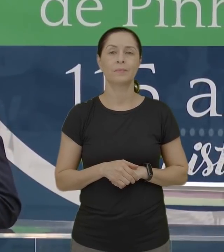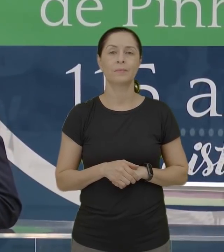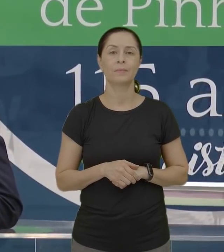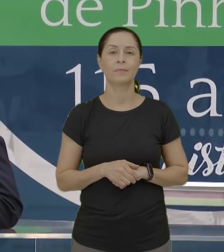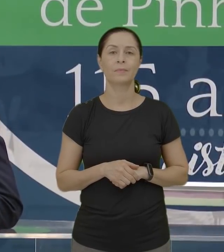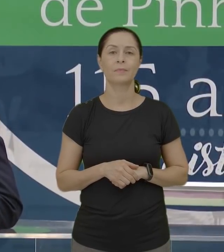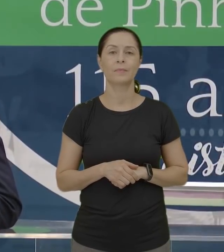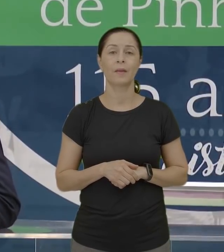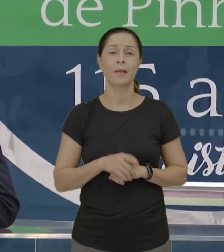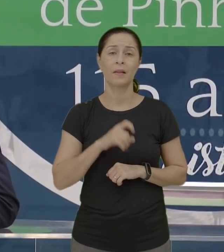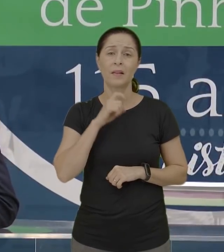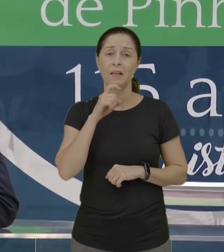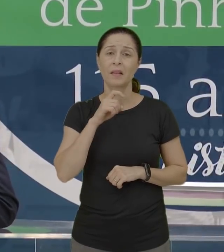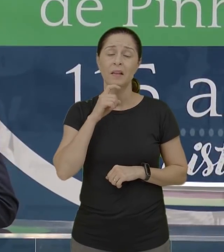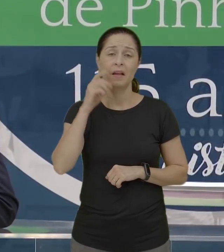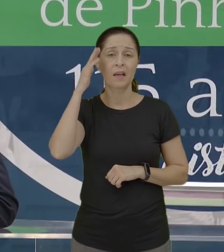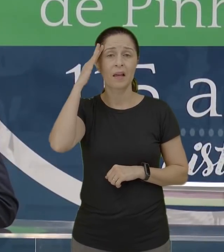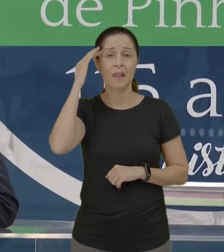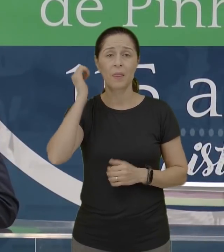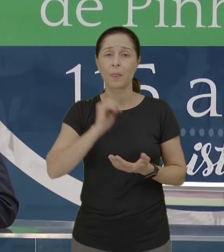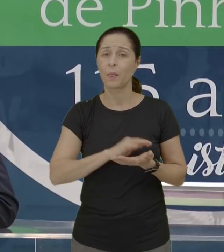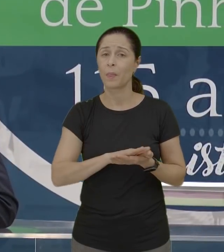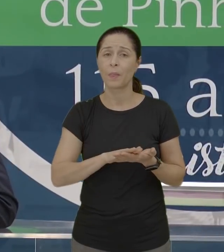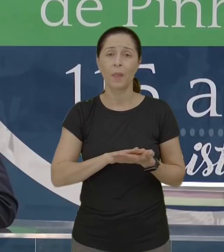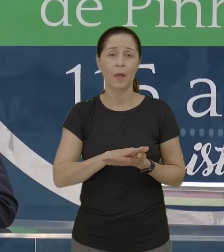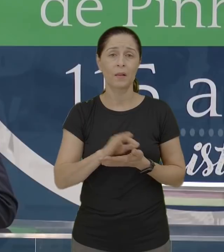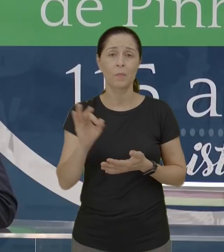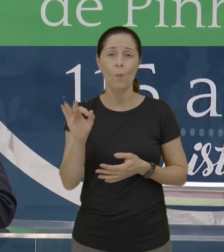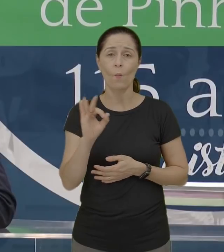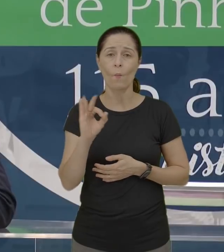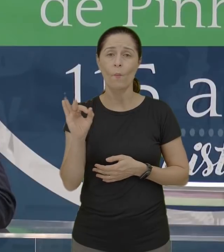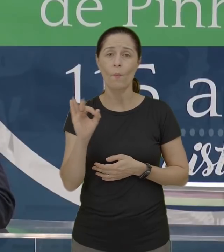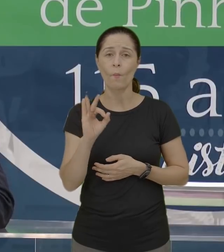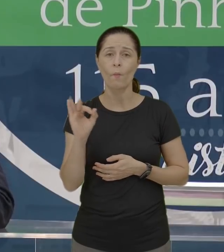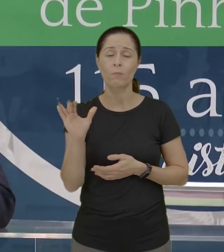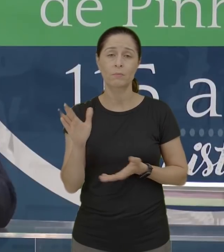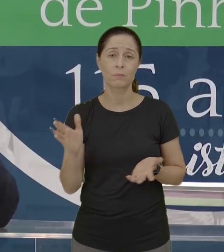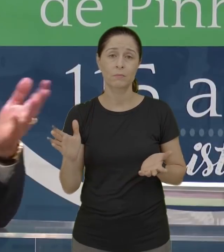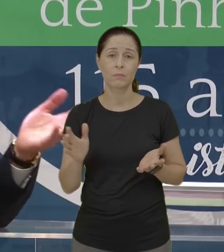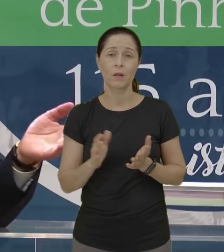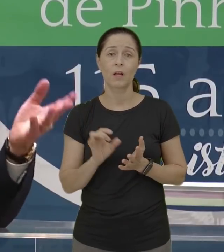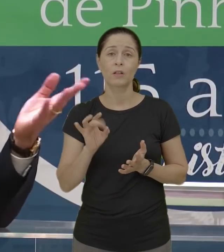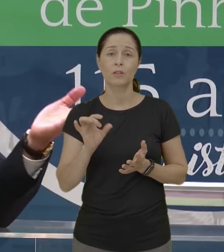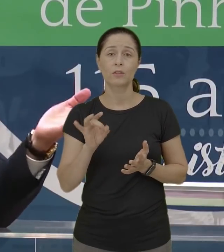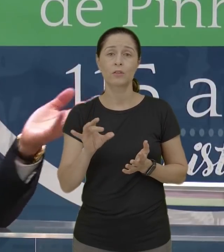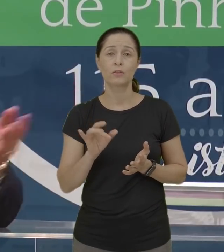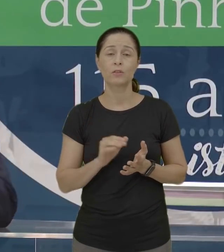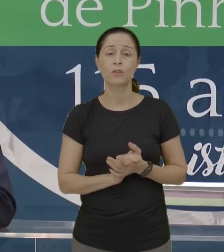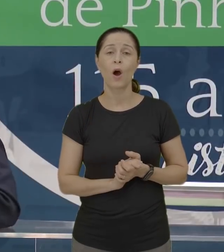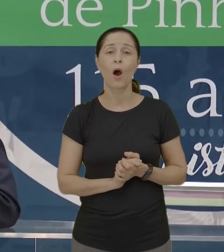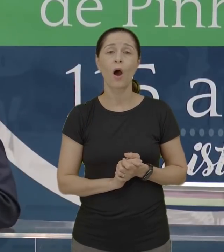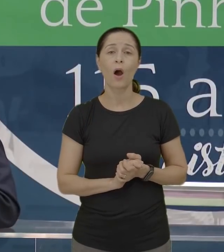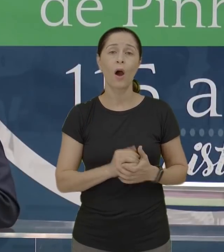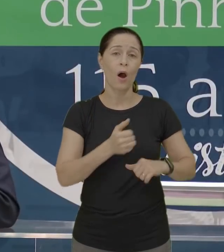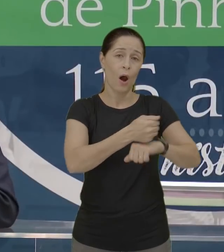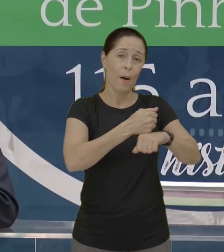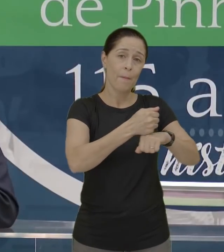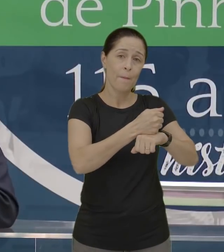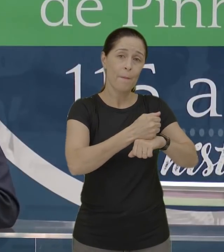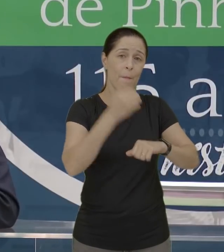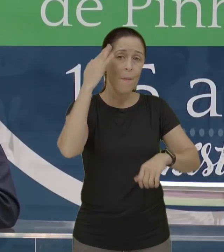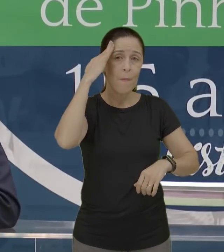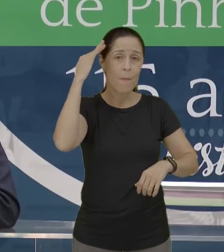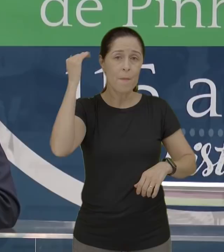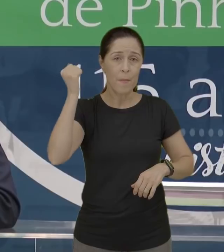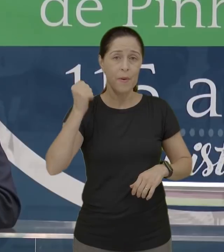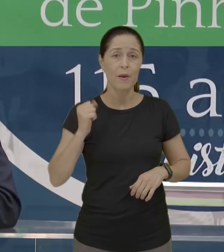Ninguém sabe de nada, só o coração dele. Eu fico imaginando o Isaac pulando de alegria, fazendo uma viagem com o pai. 3